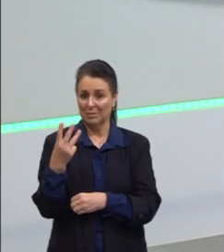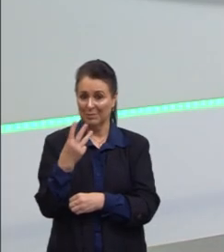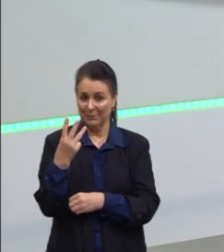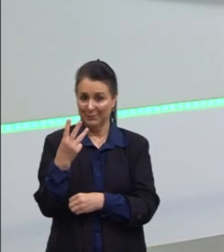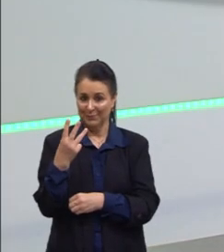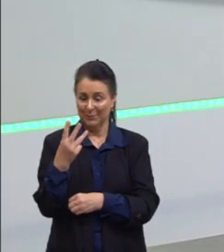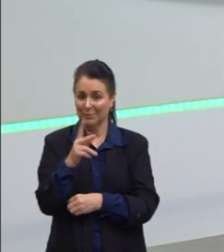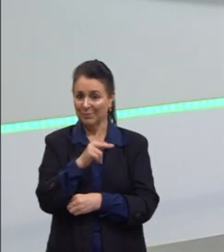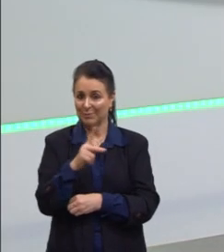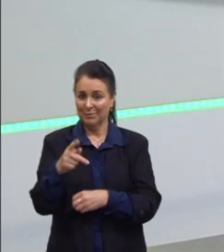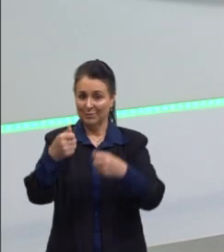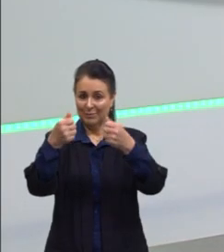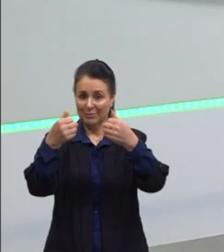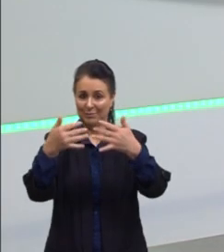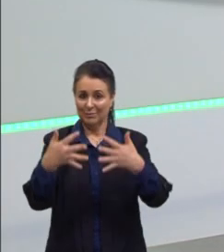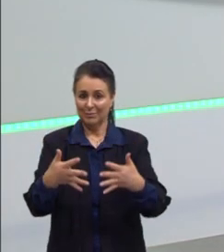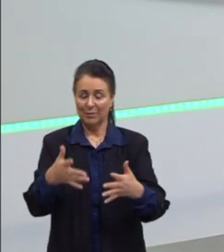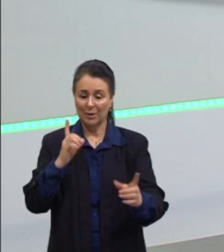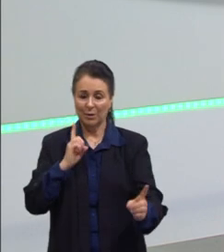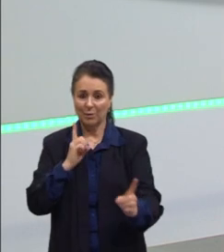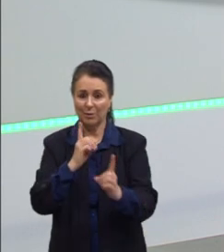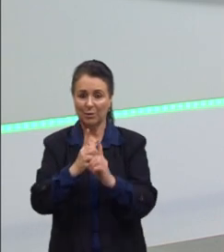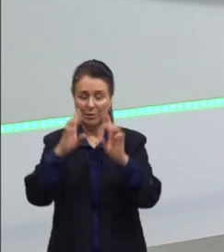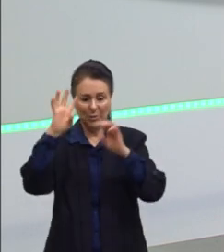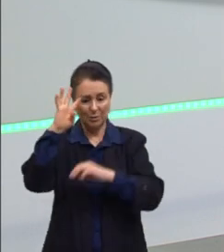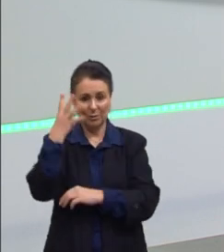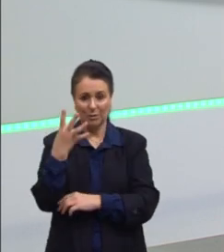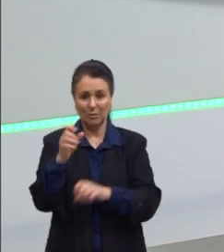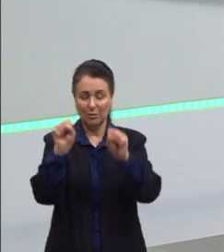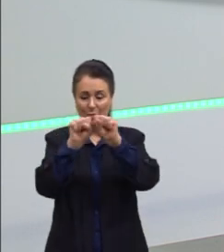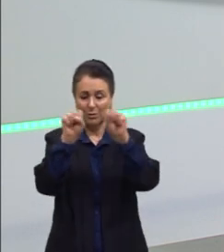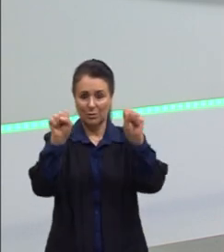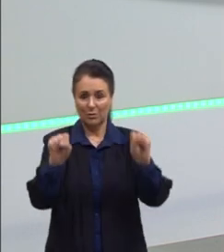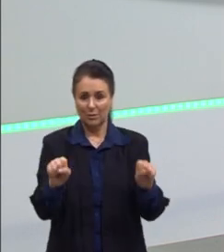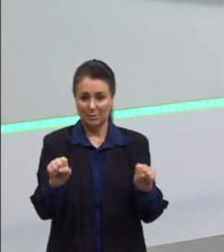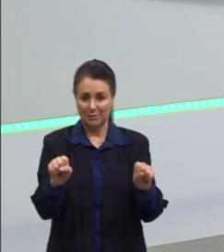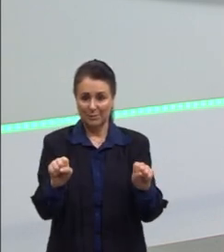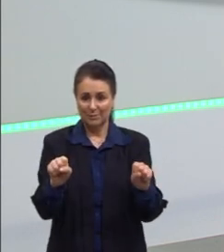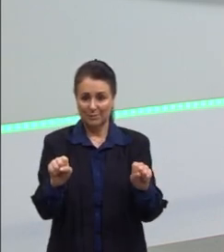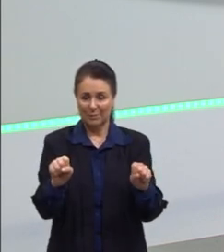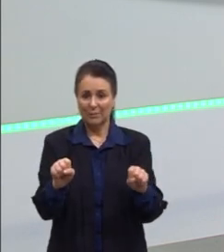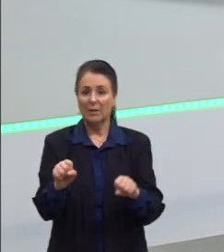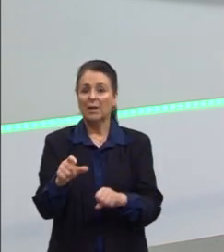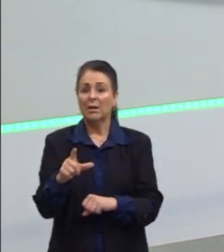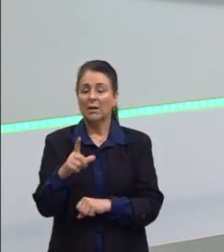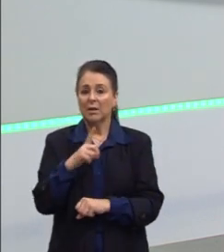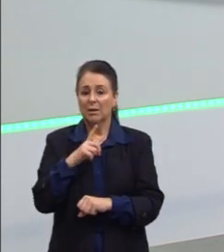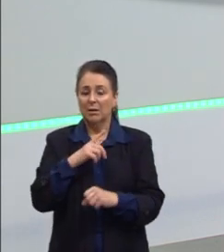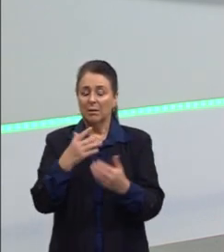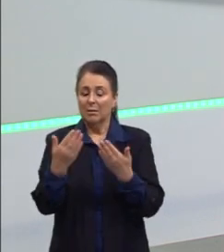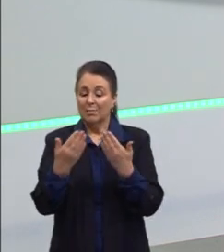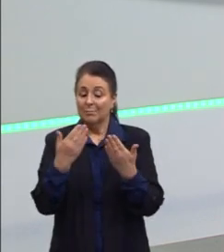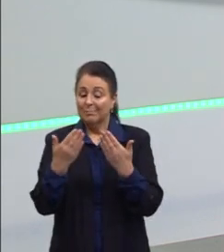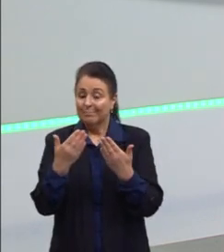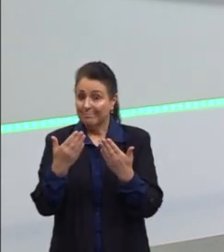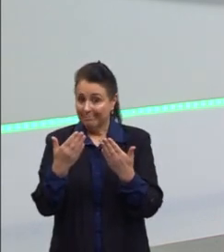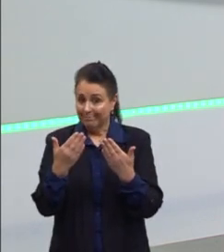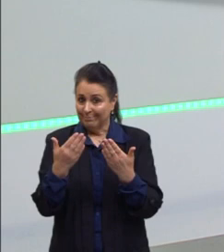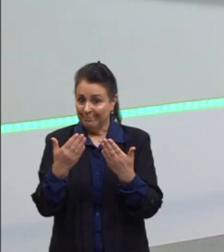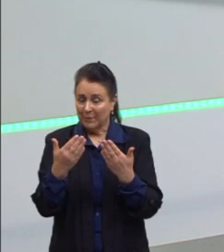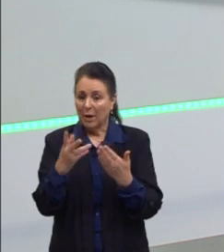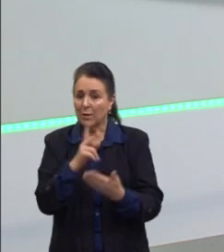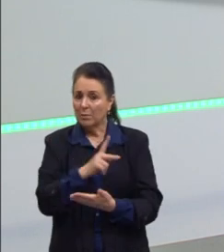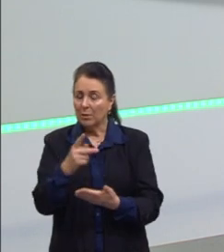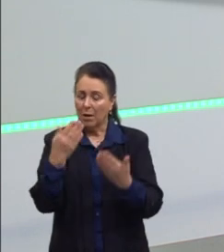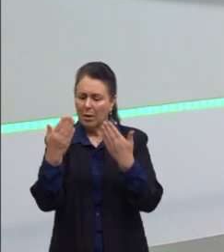né Para a gente chegar nas soluções de um sistema esses casos seria analisar né eu